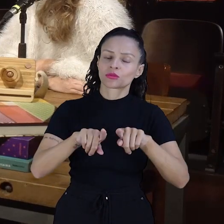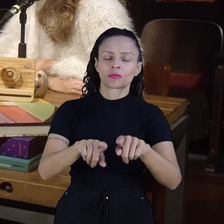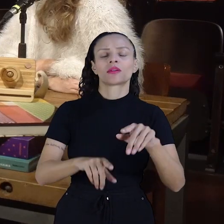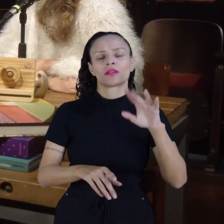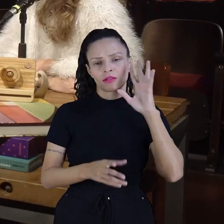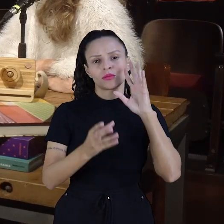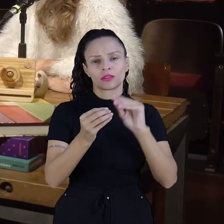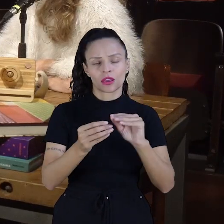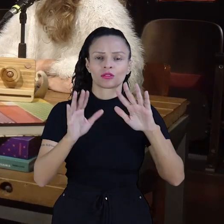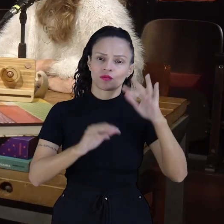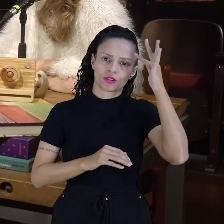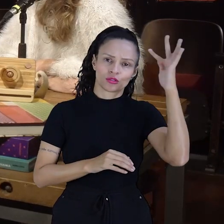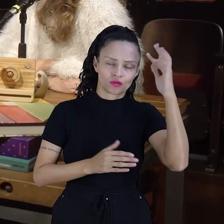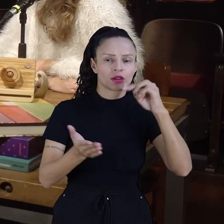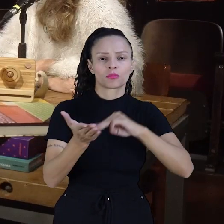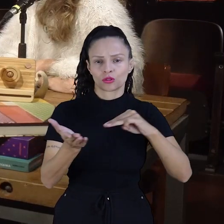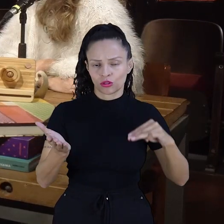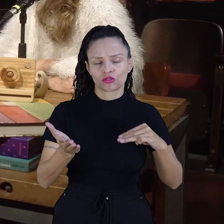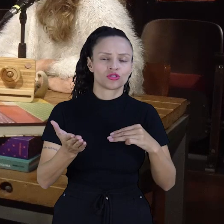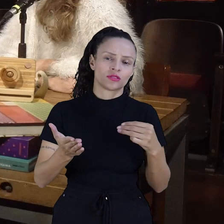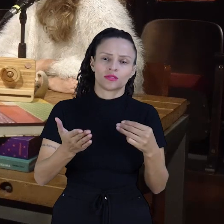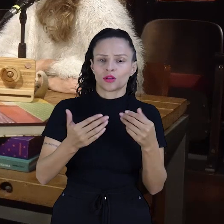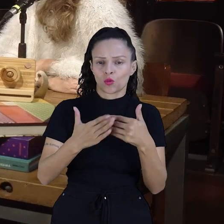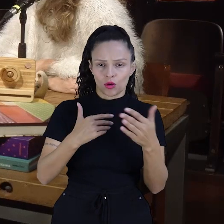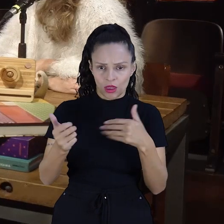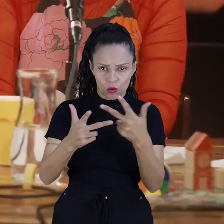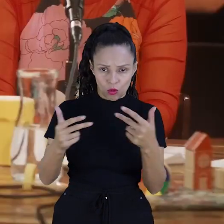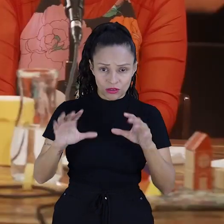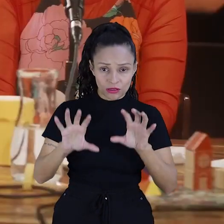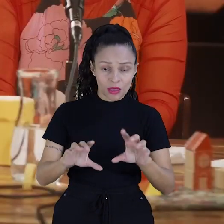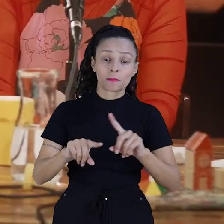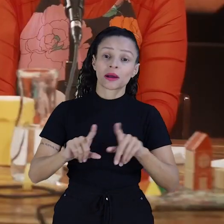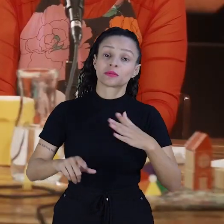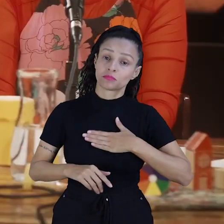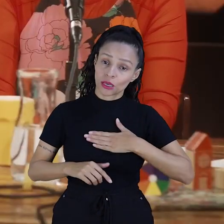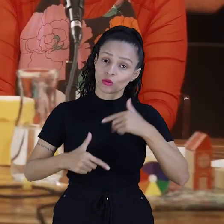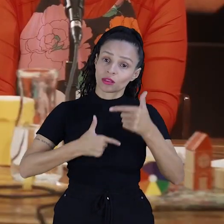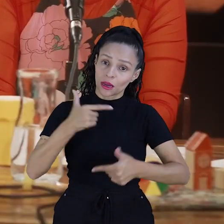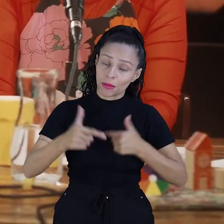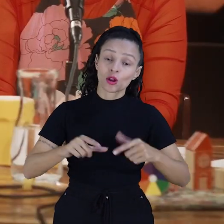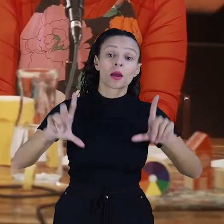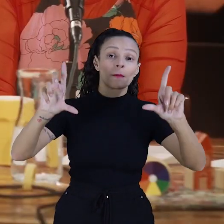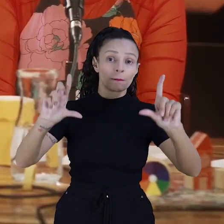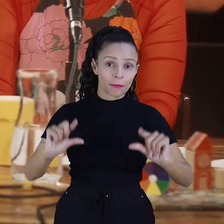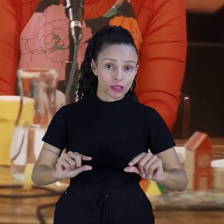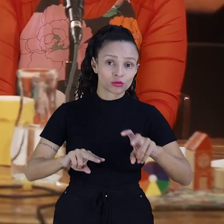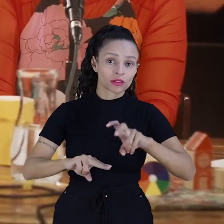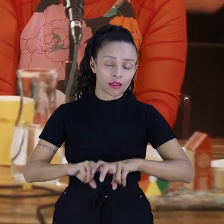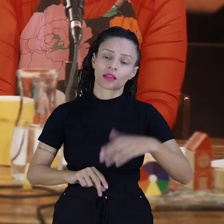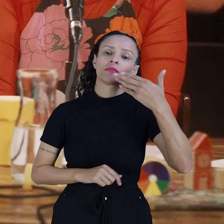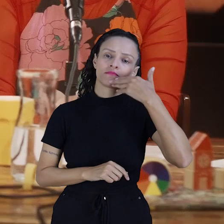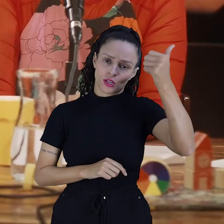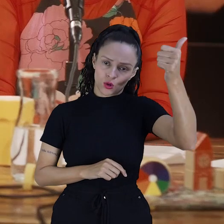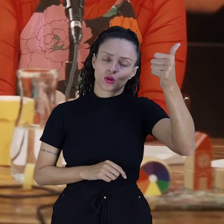vezes tem a ver com uma filosofia, metodologia, qualquer coisa do tipo. Mas para o meu trabalho, quanto menos cadeira,